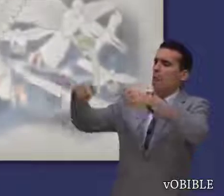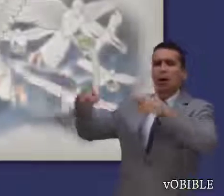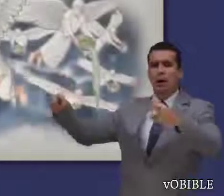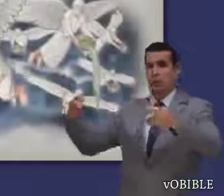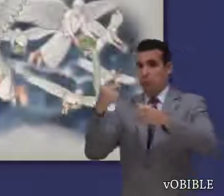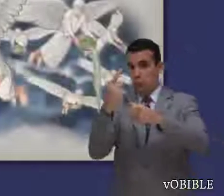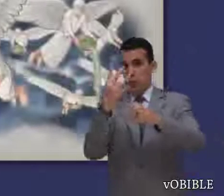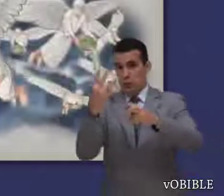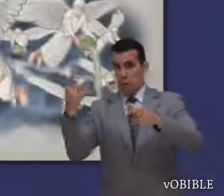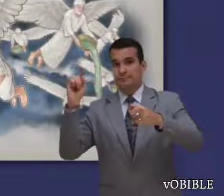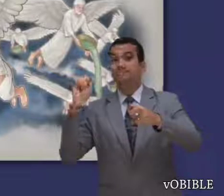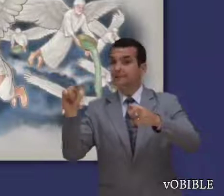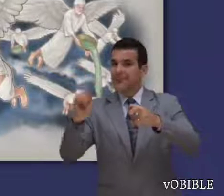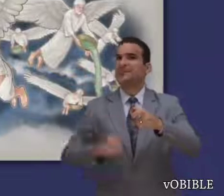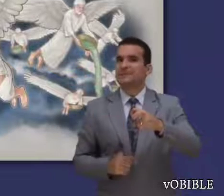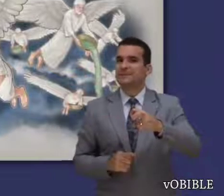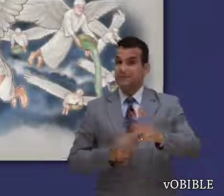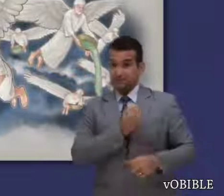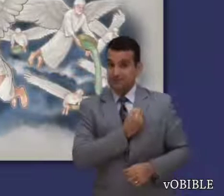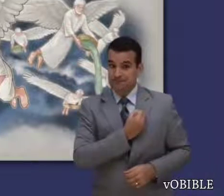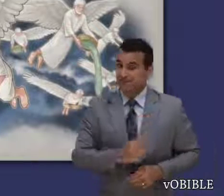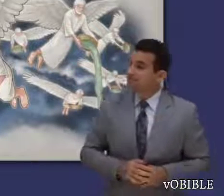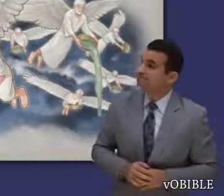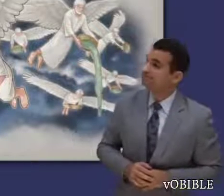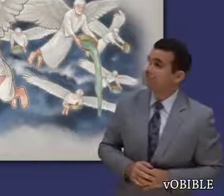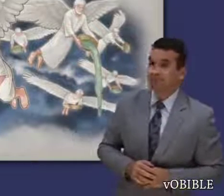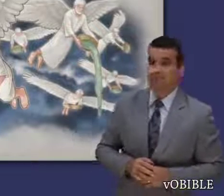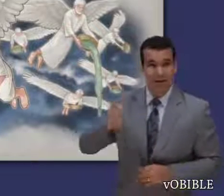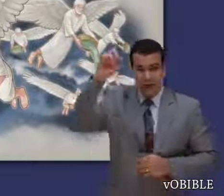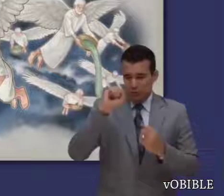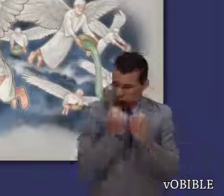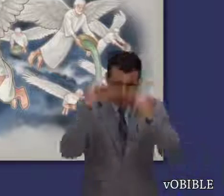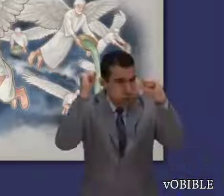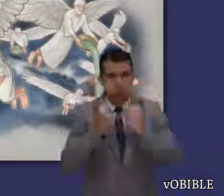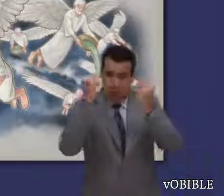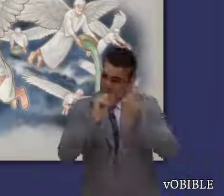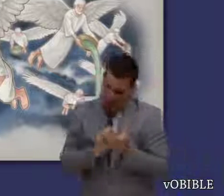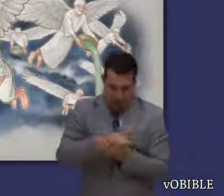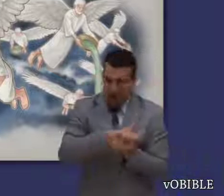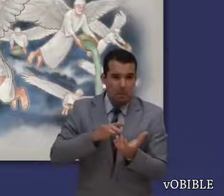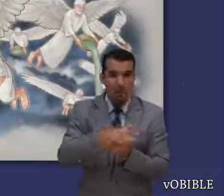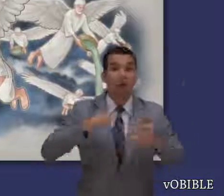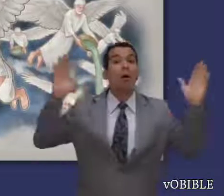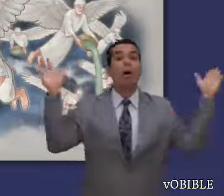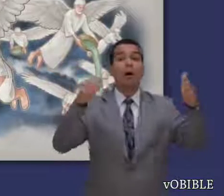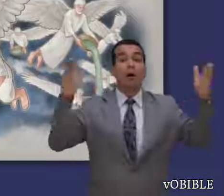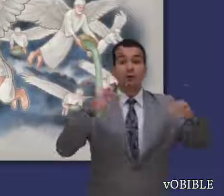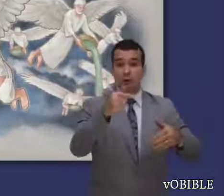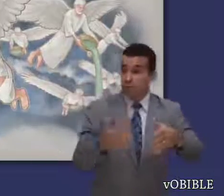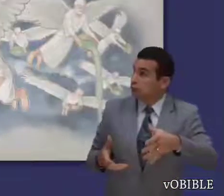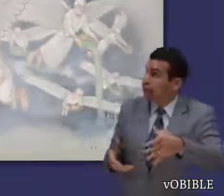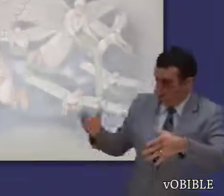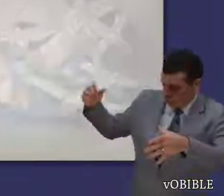Nos capítulos 15 e 16, 7 anjos derramam a ira de Deus na terra usando 7 tigelas de ouro.